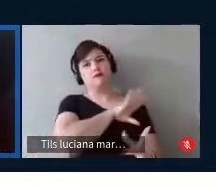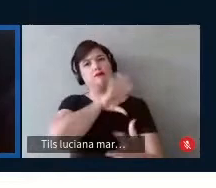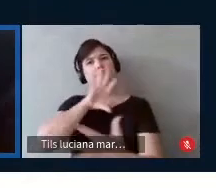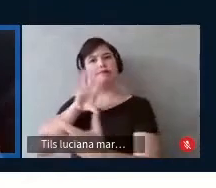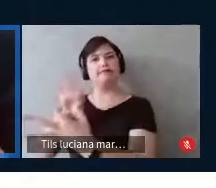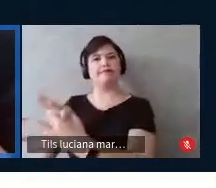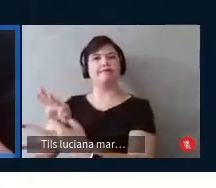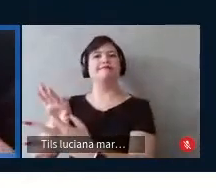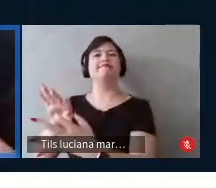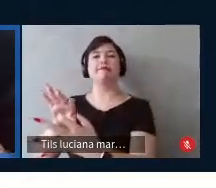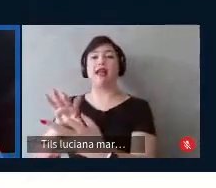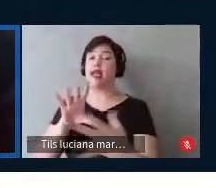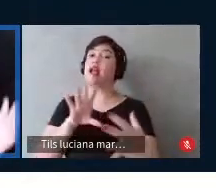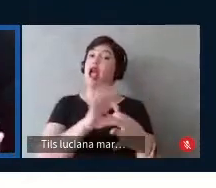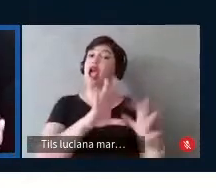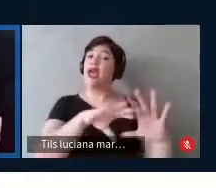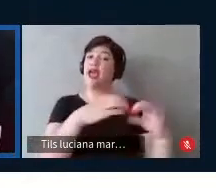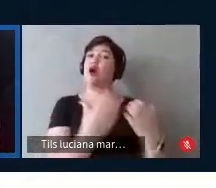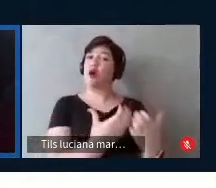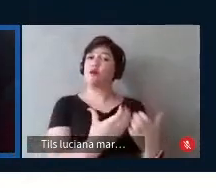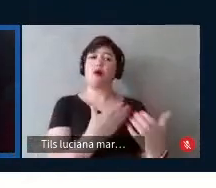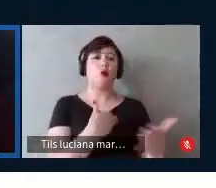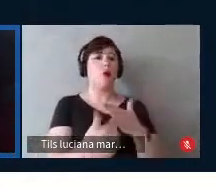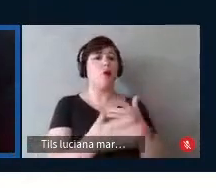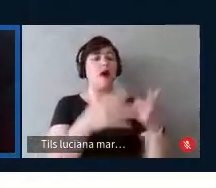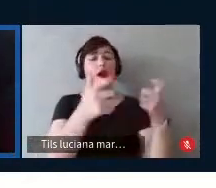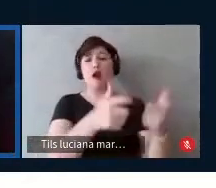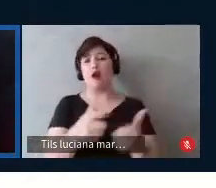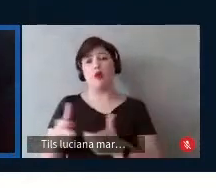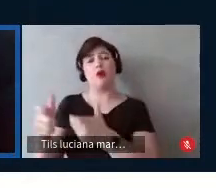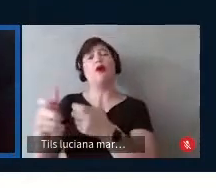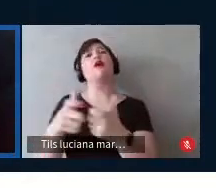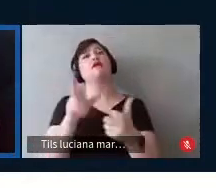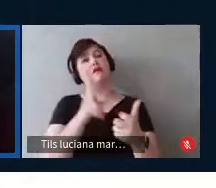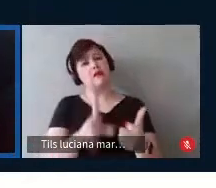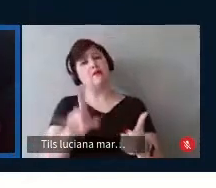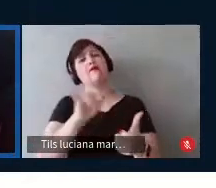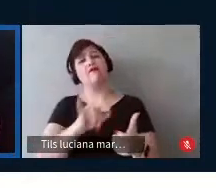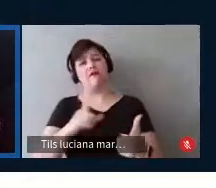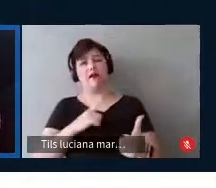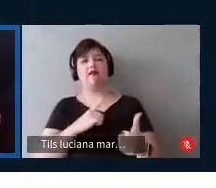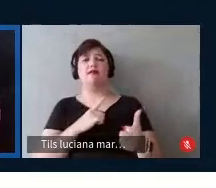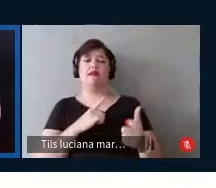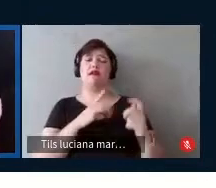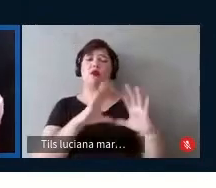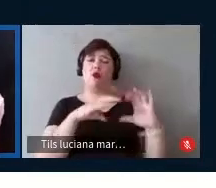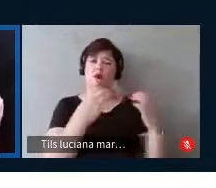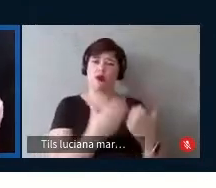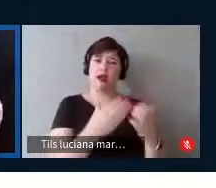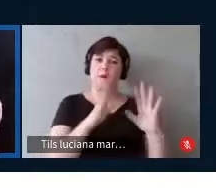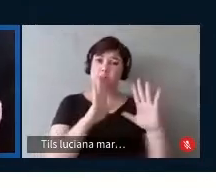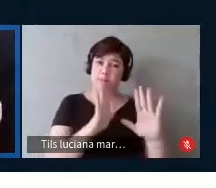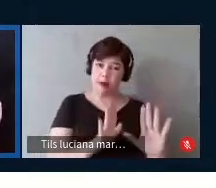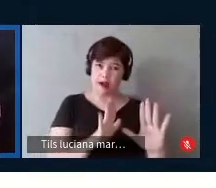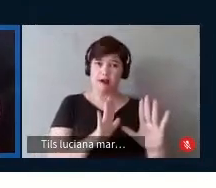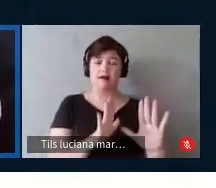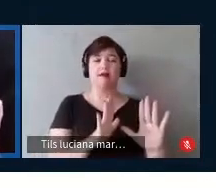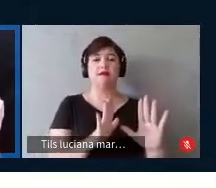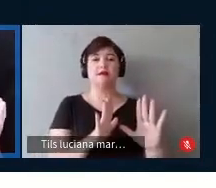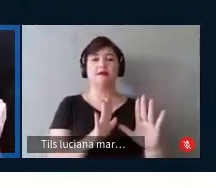intérprete comunitário. O intérprete de Libras, ele em qualquer instância, ele sempre será um intérprete comunitário.